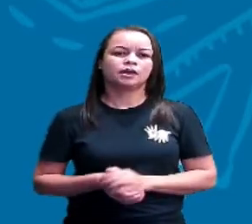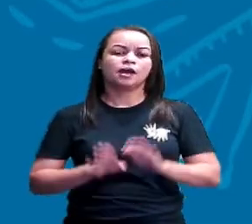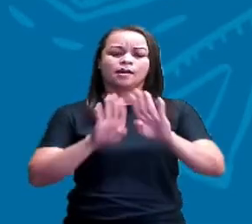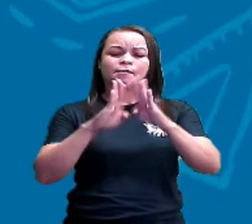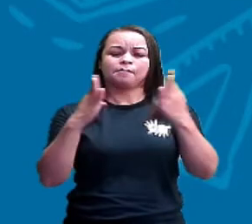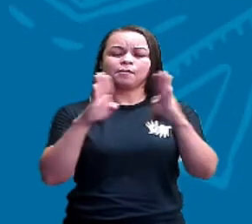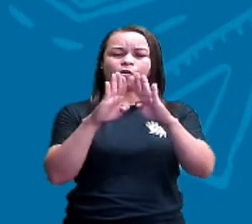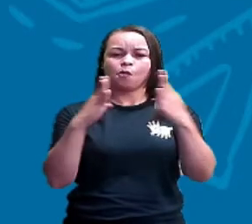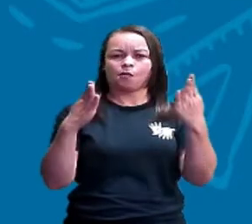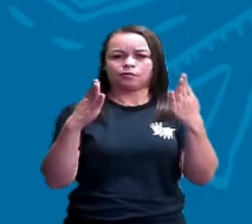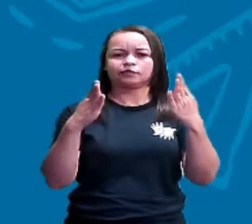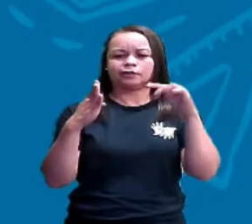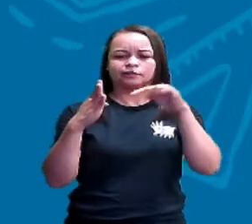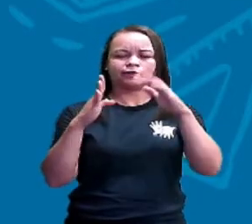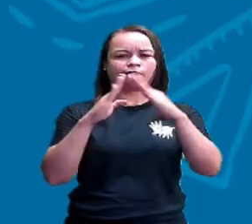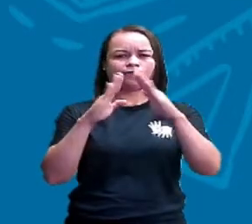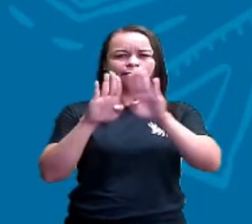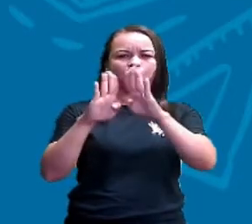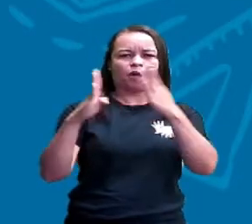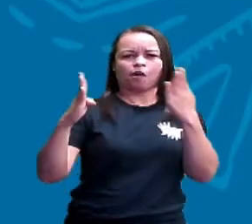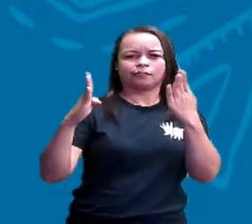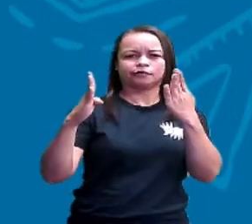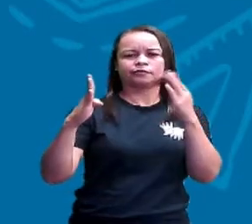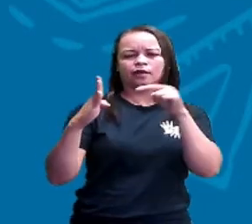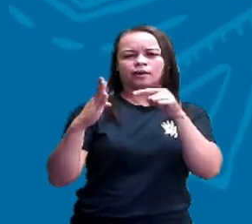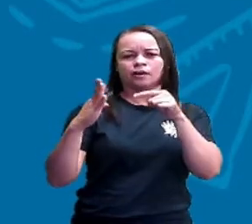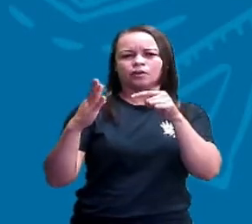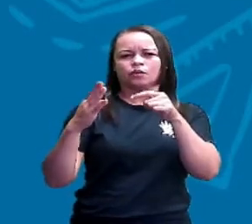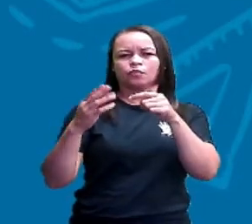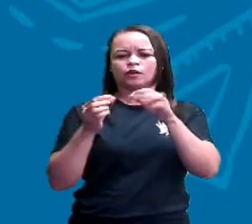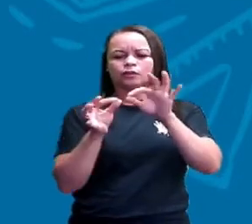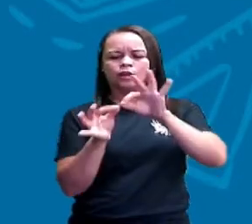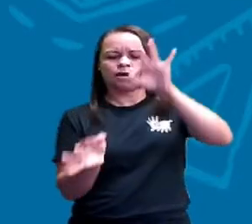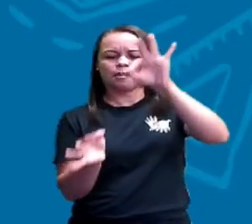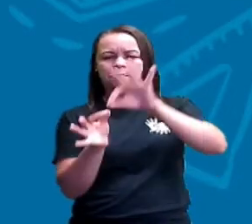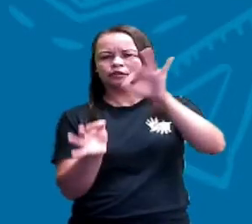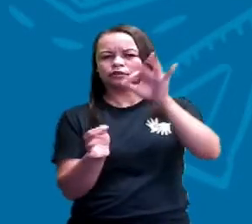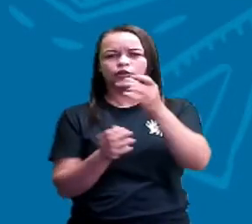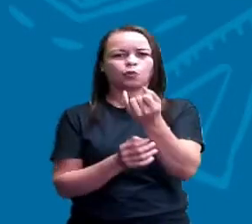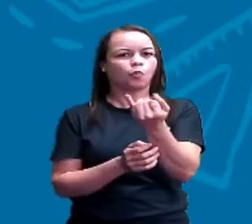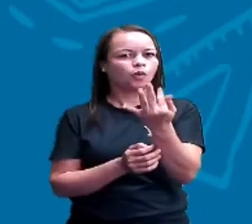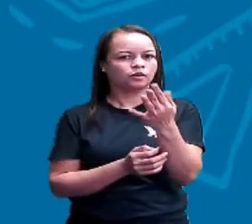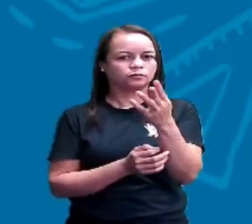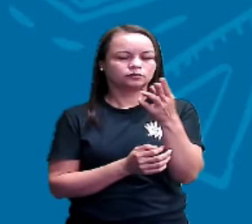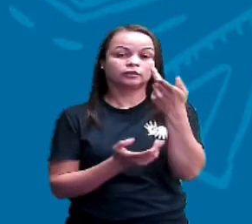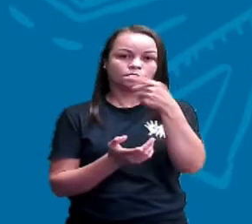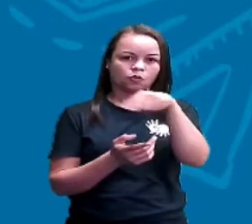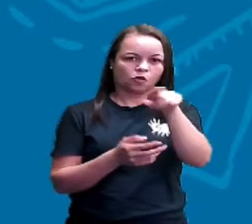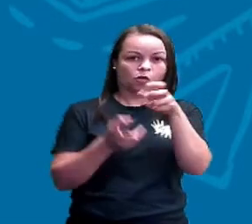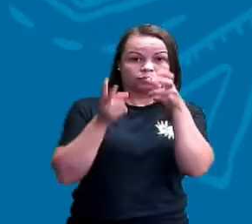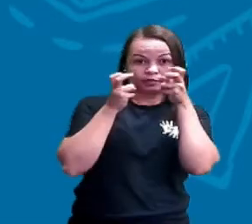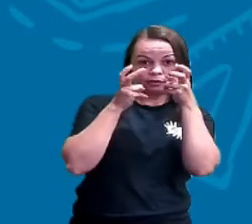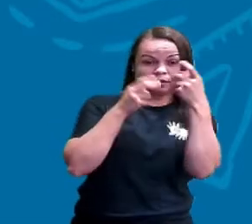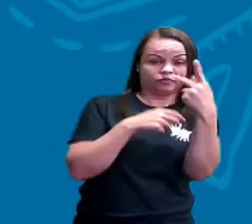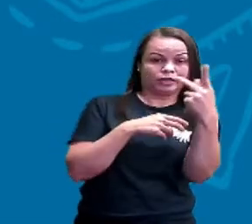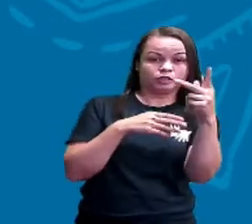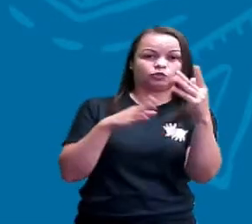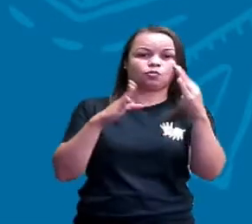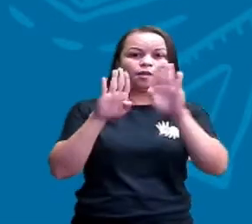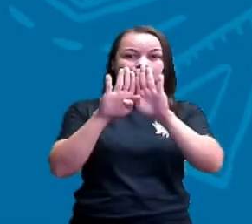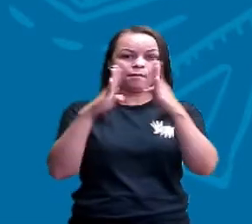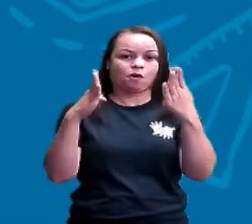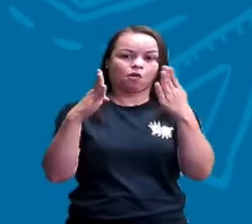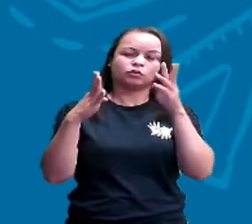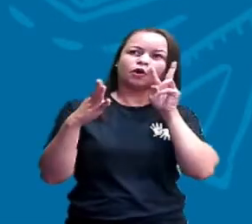Quanto deve medir a porta da casa? Olha só, vamos olhar para a porta da nossa casa agora. Quem não